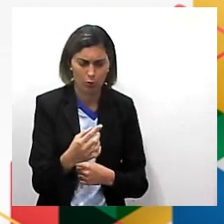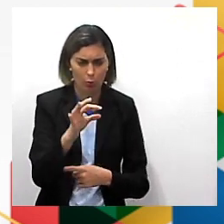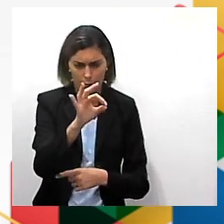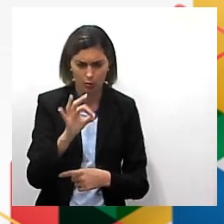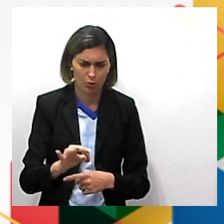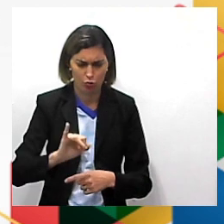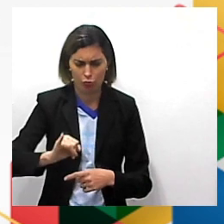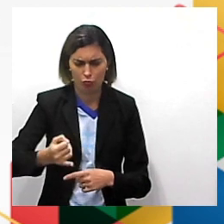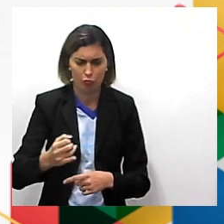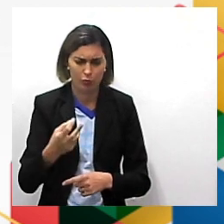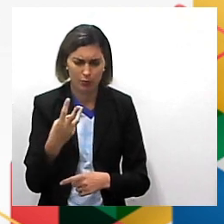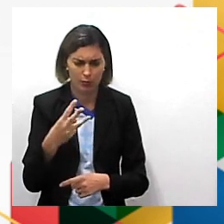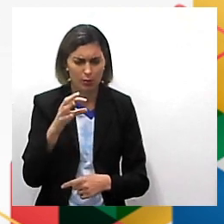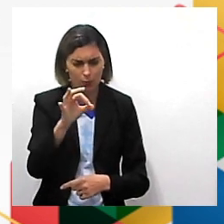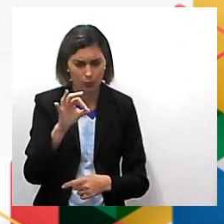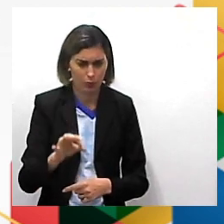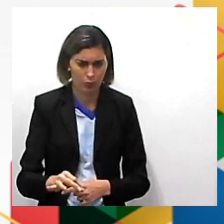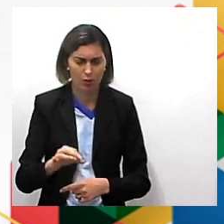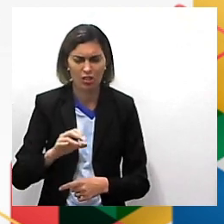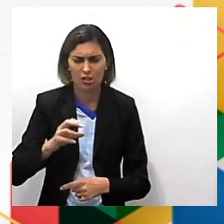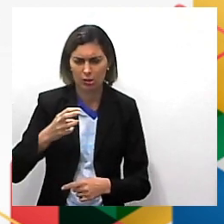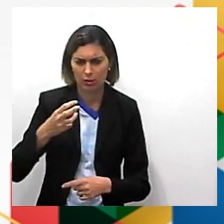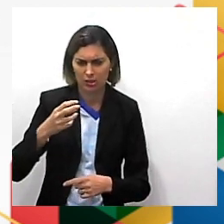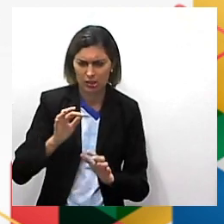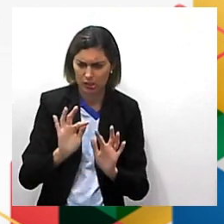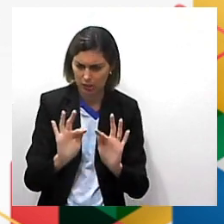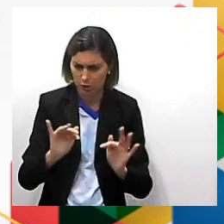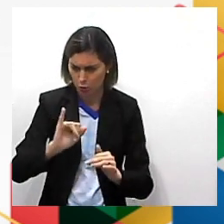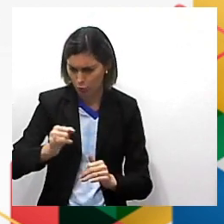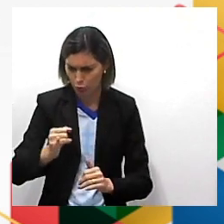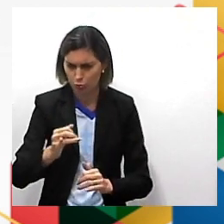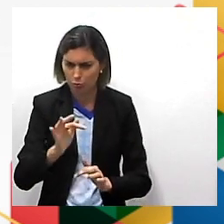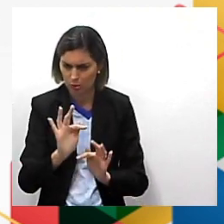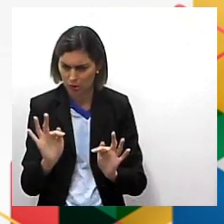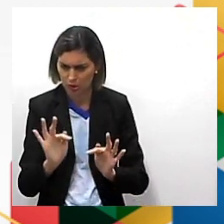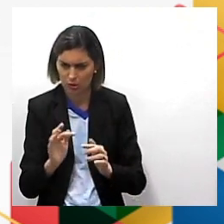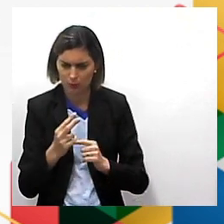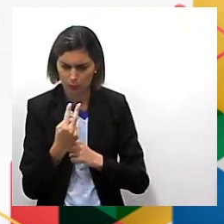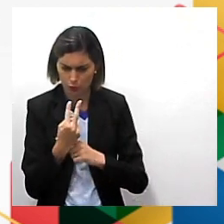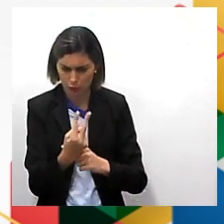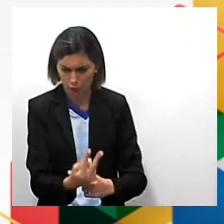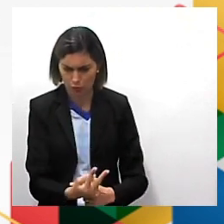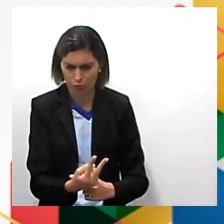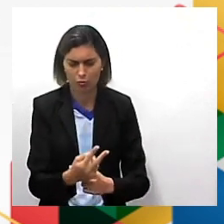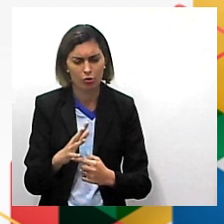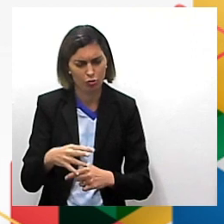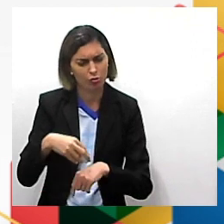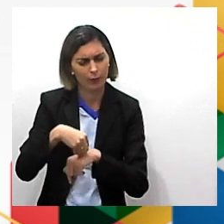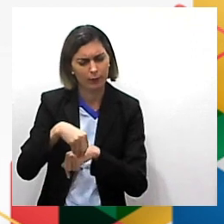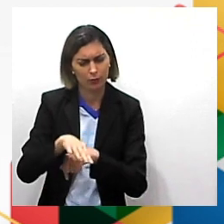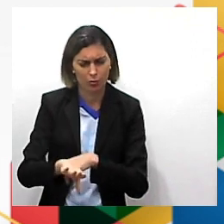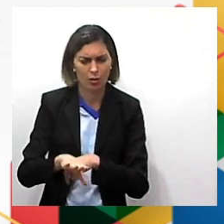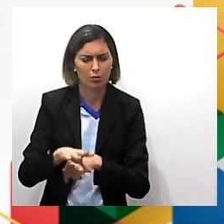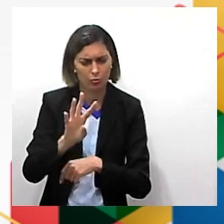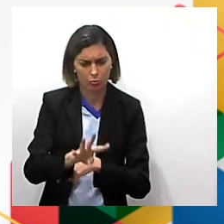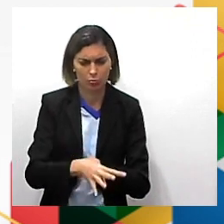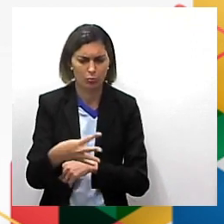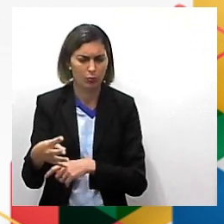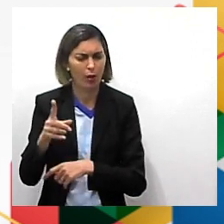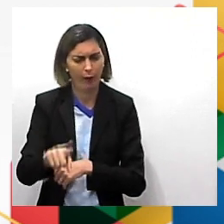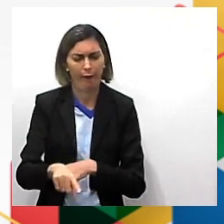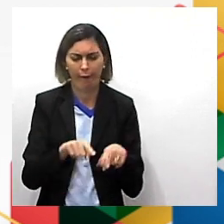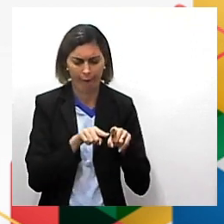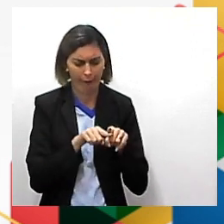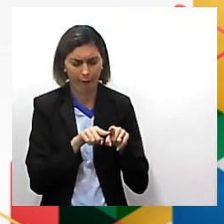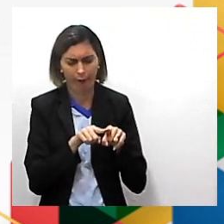simples de 3%. Esse ser juros simples aqui, ó, o empréstimo ter sido a juros simples, já traz para mim que o gráfico é uma